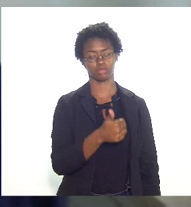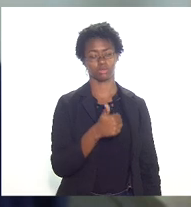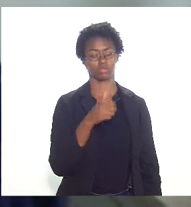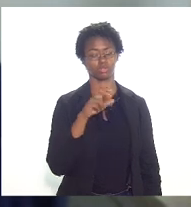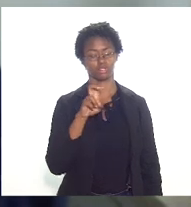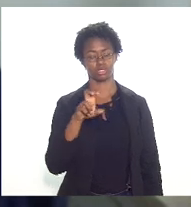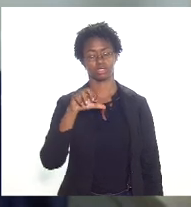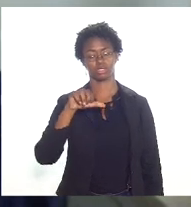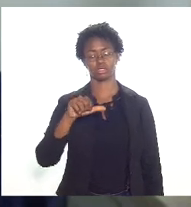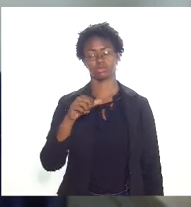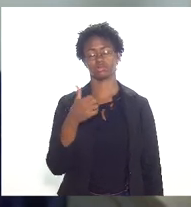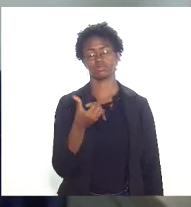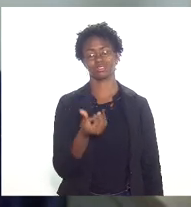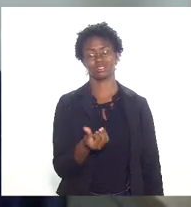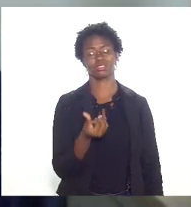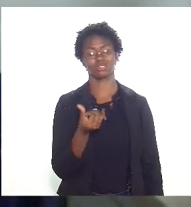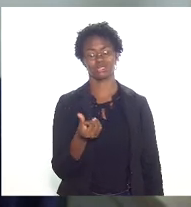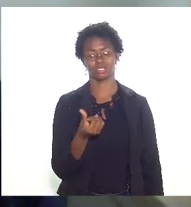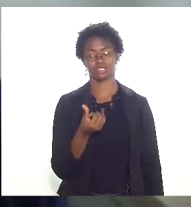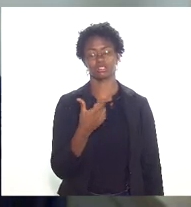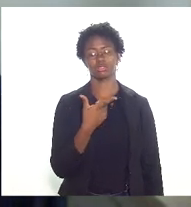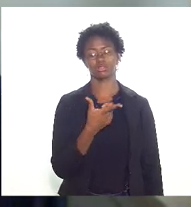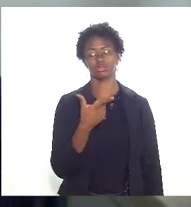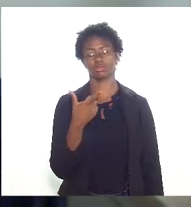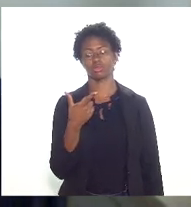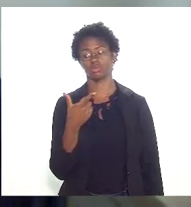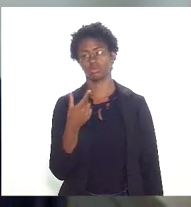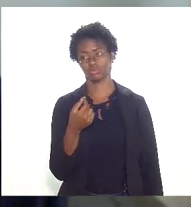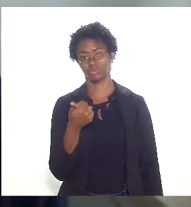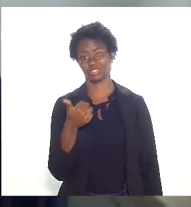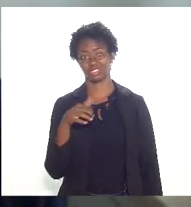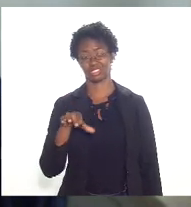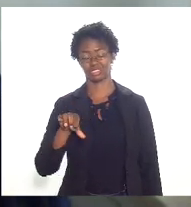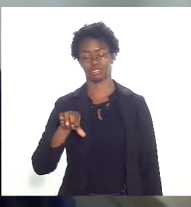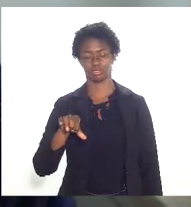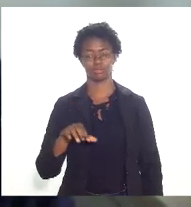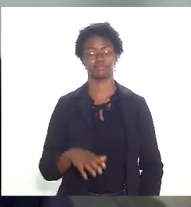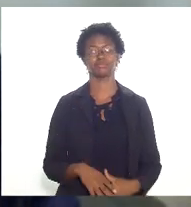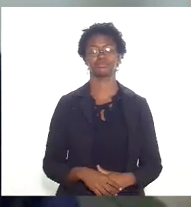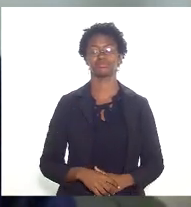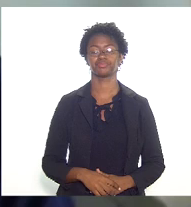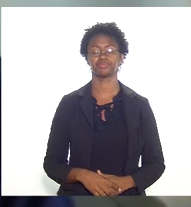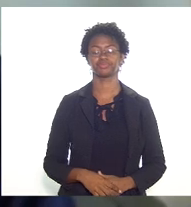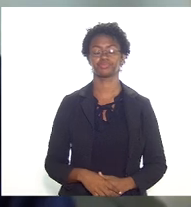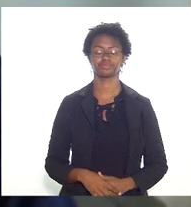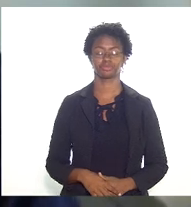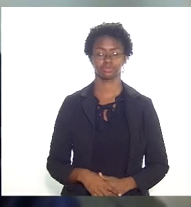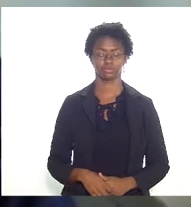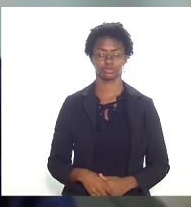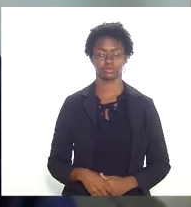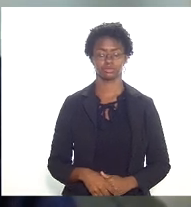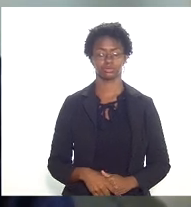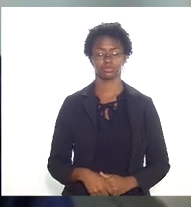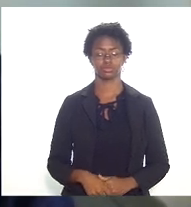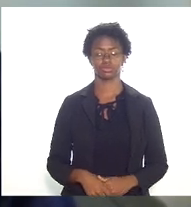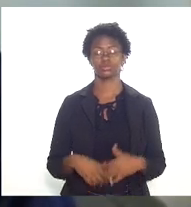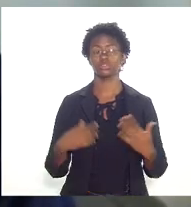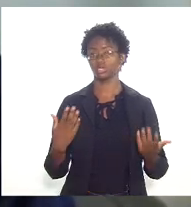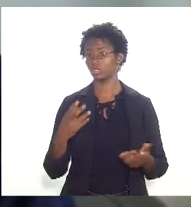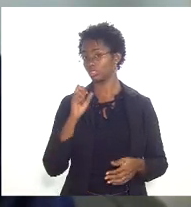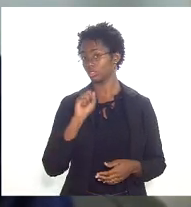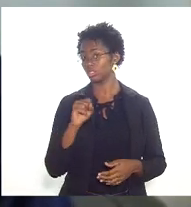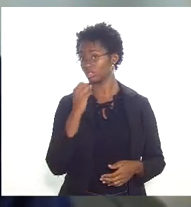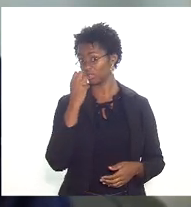1596 de dois mil e o que chocoteja alguns artigos